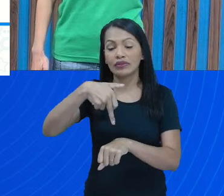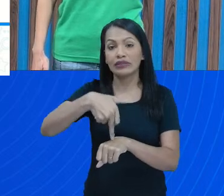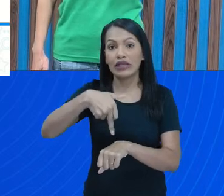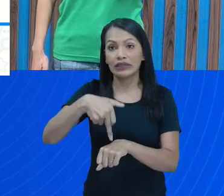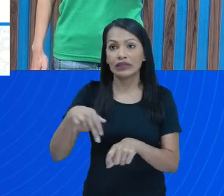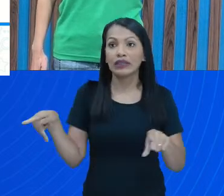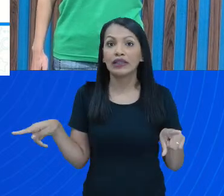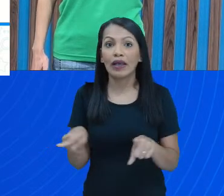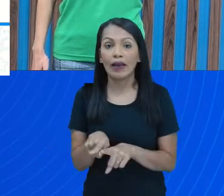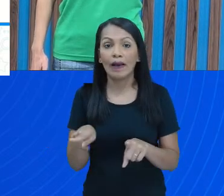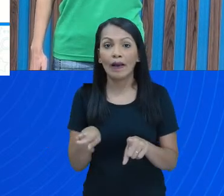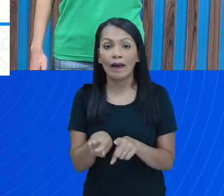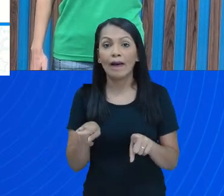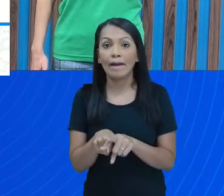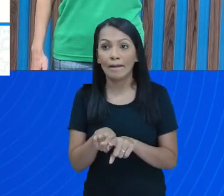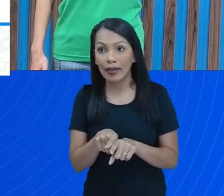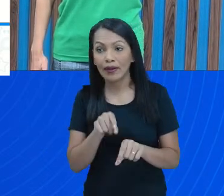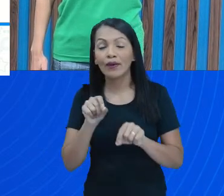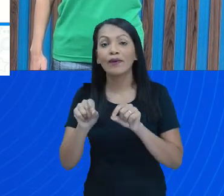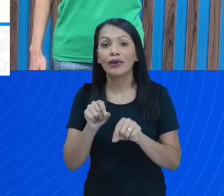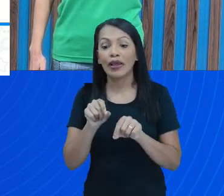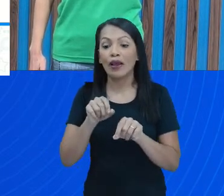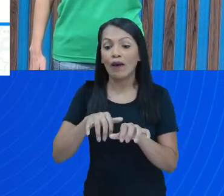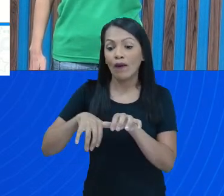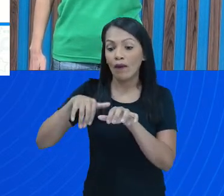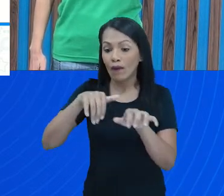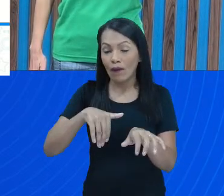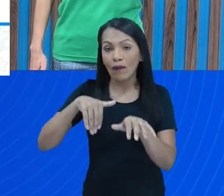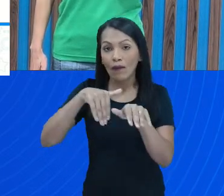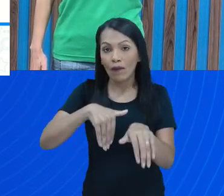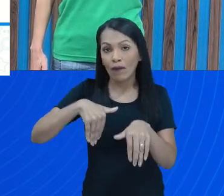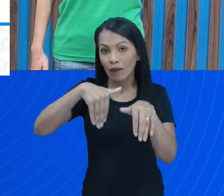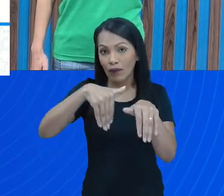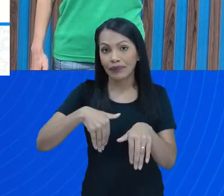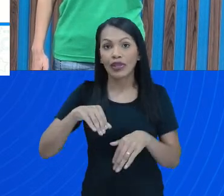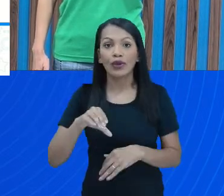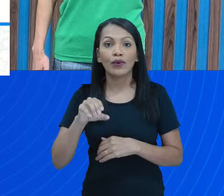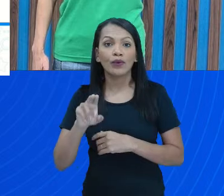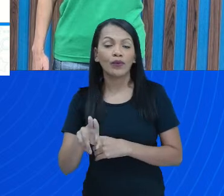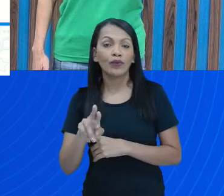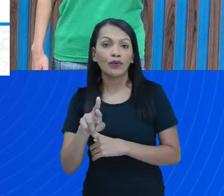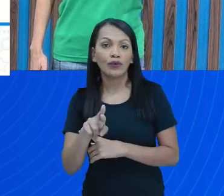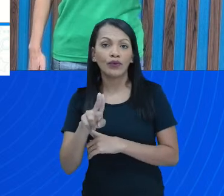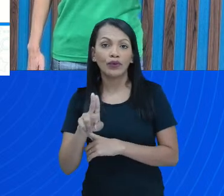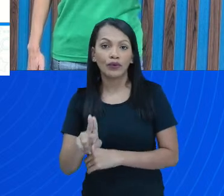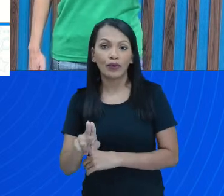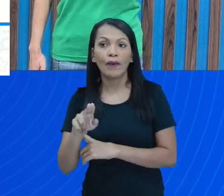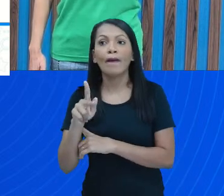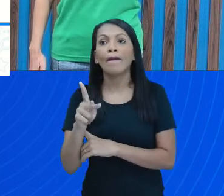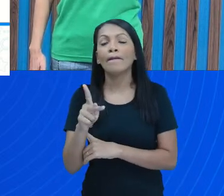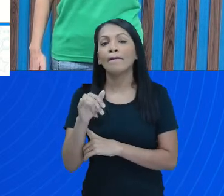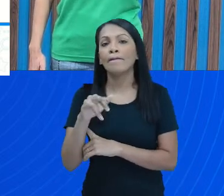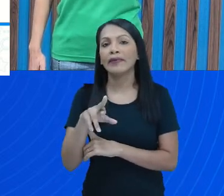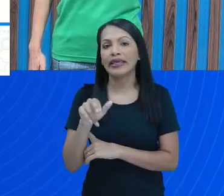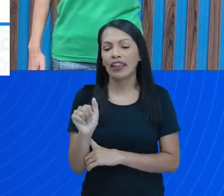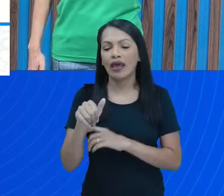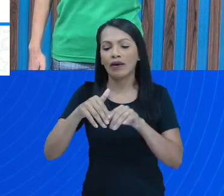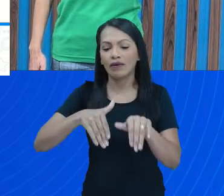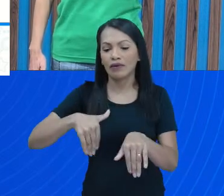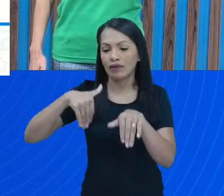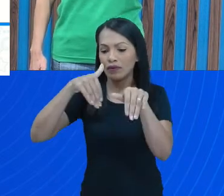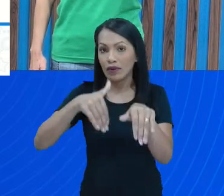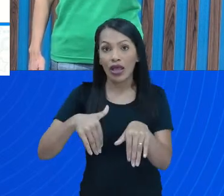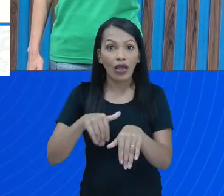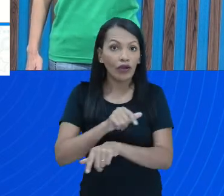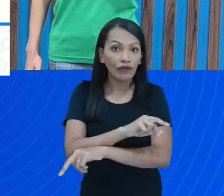isso mesmo. Então, são alguns dos personagens das lendas brasileiras. São inúmeras lendas